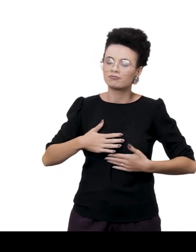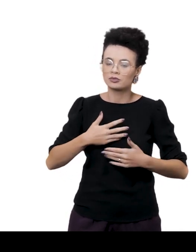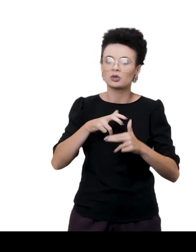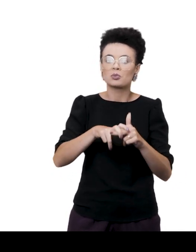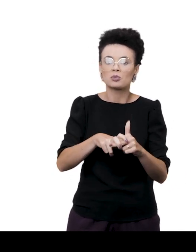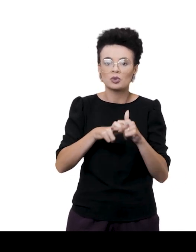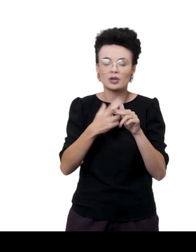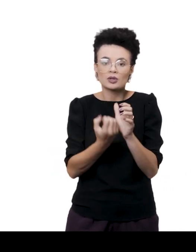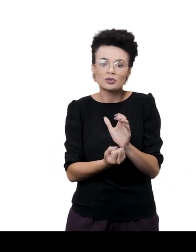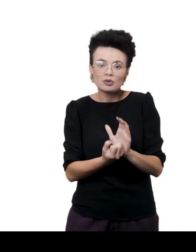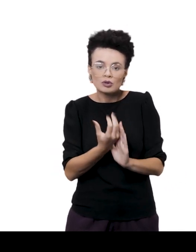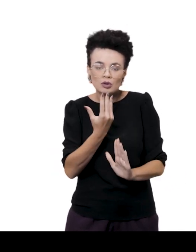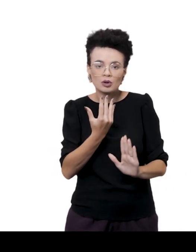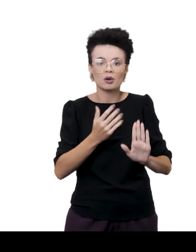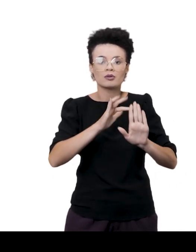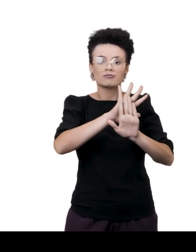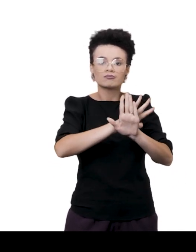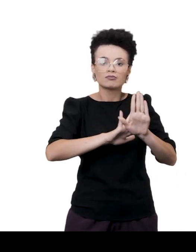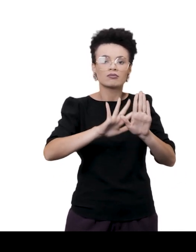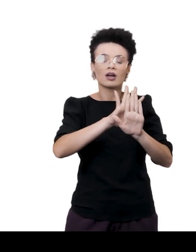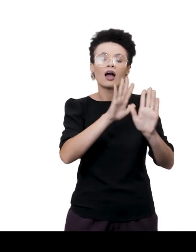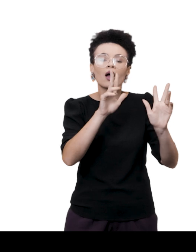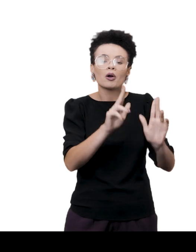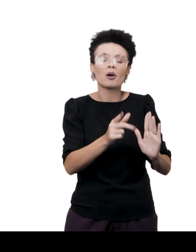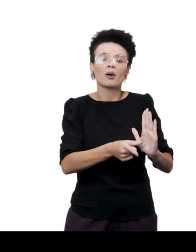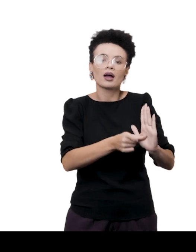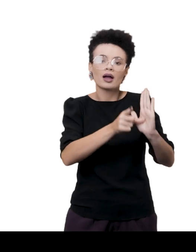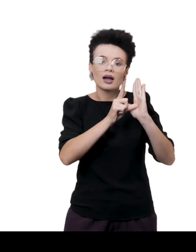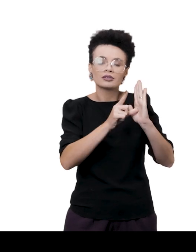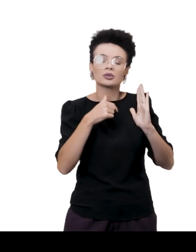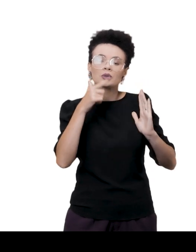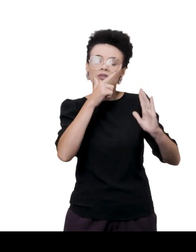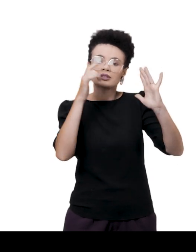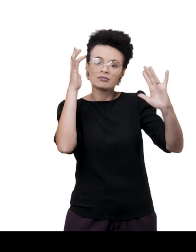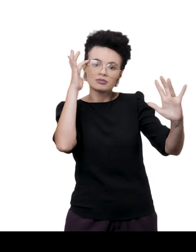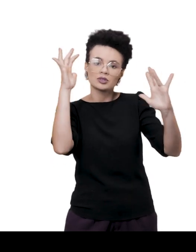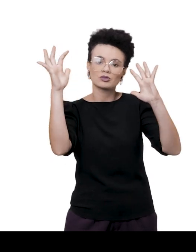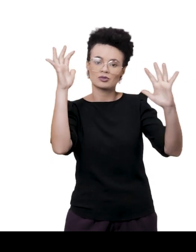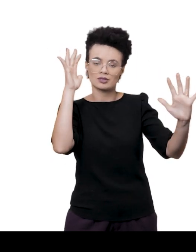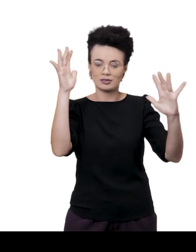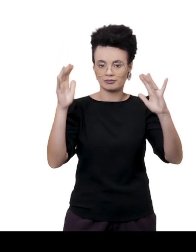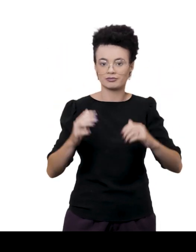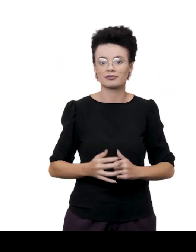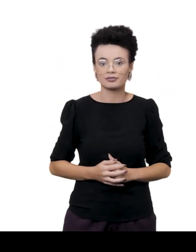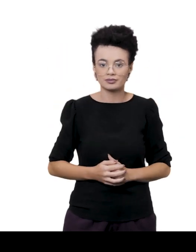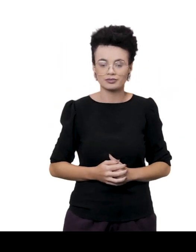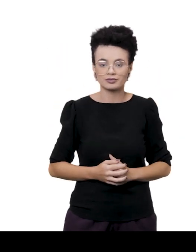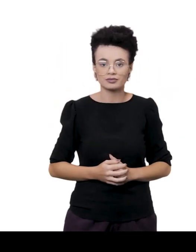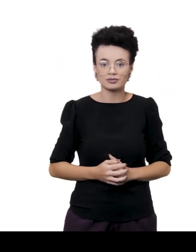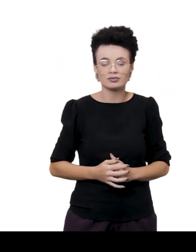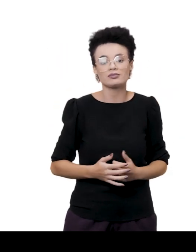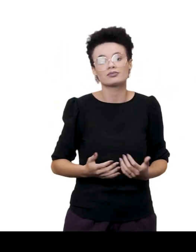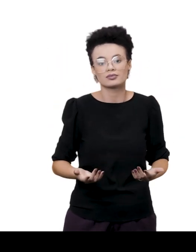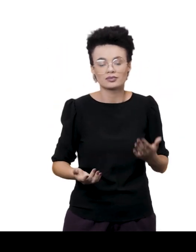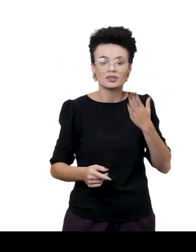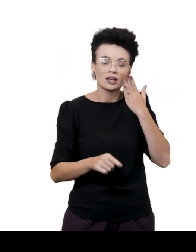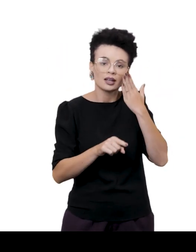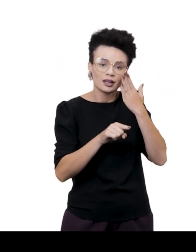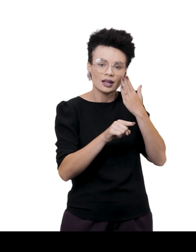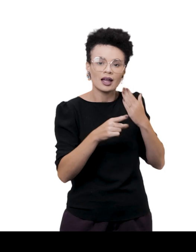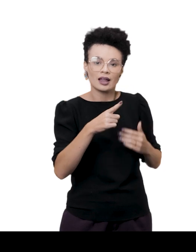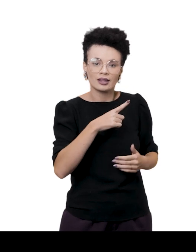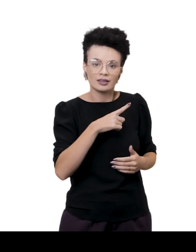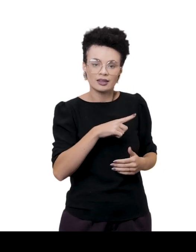Inspirada por essa experiência, criou o fundo desta obra em um processo meditativo, a partir